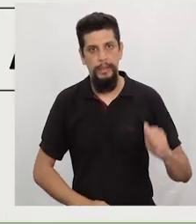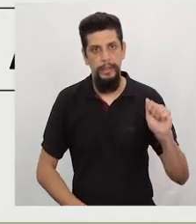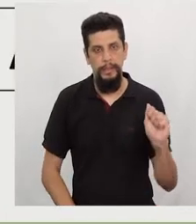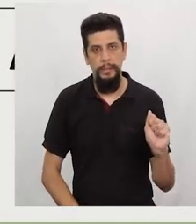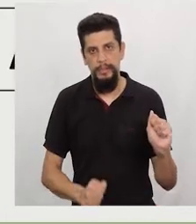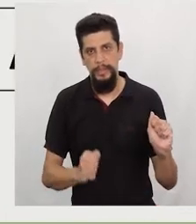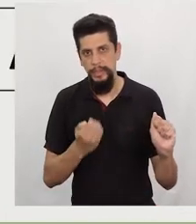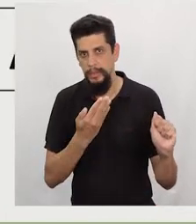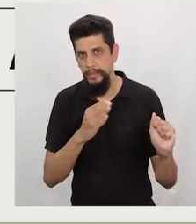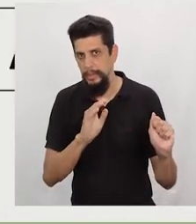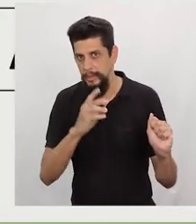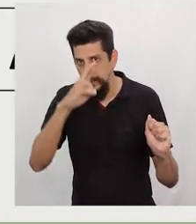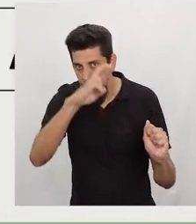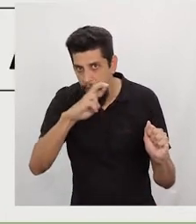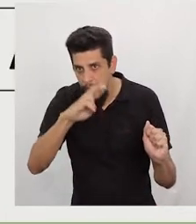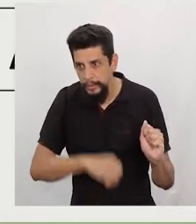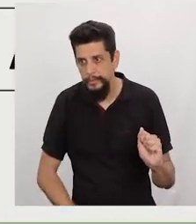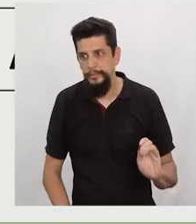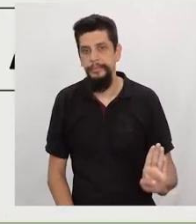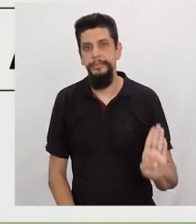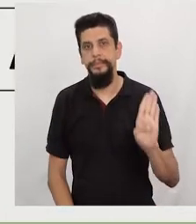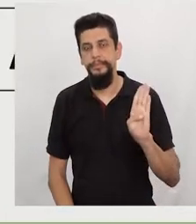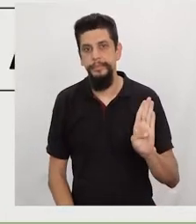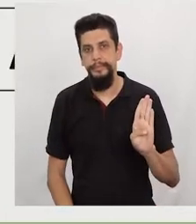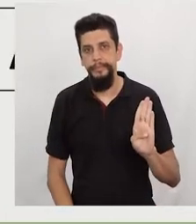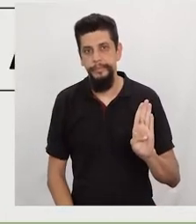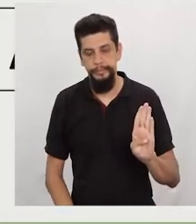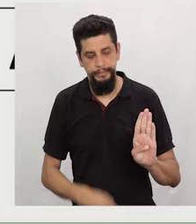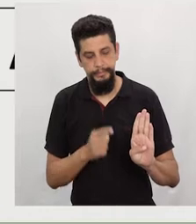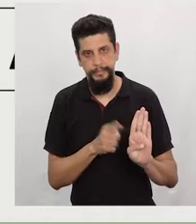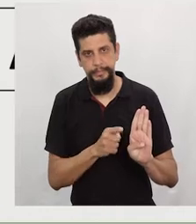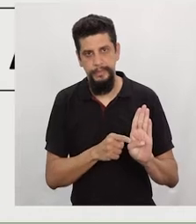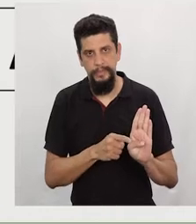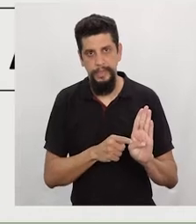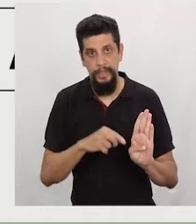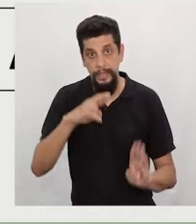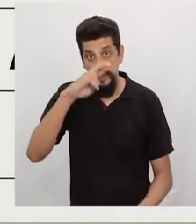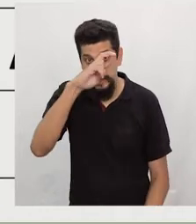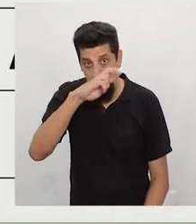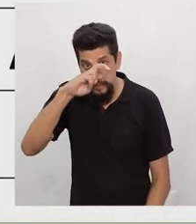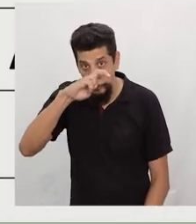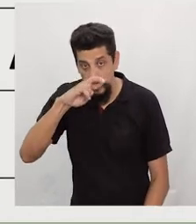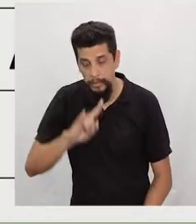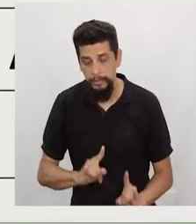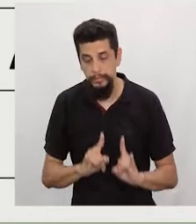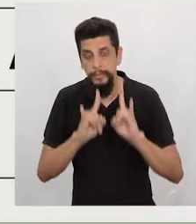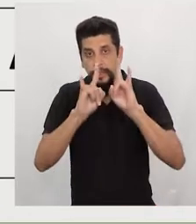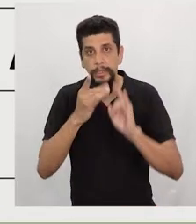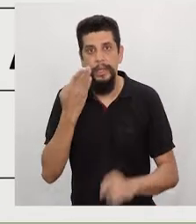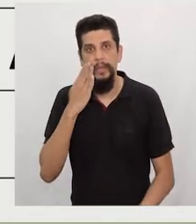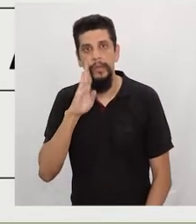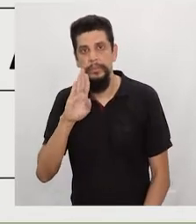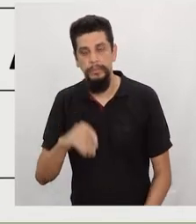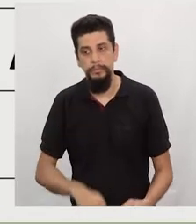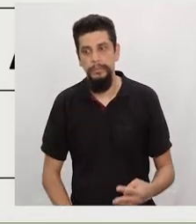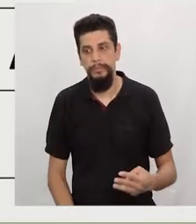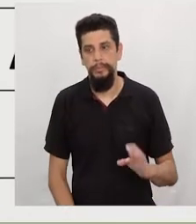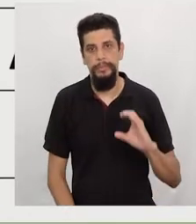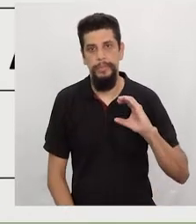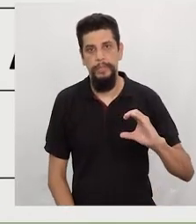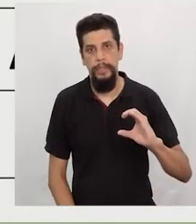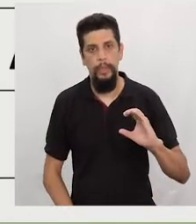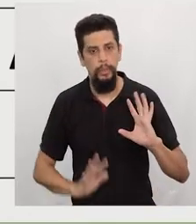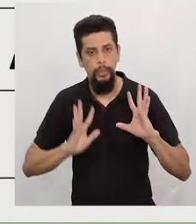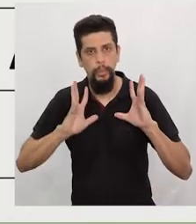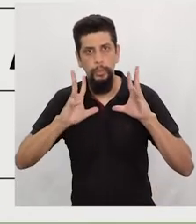Detetives. A segunda alternativa: Detetives do Prédio Azul. E a terceira: Todos por